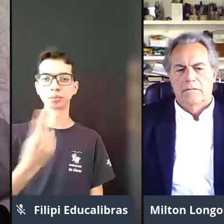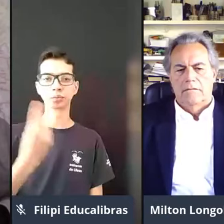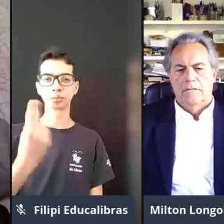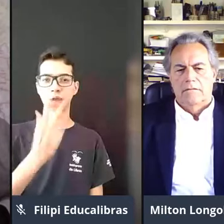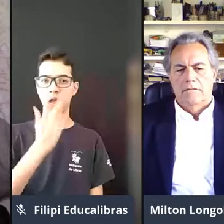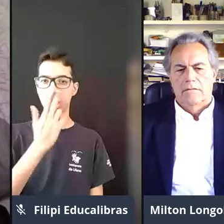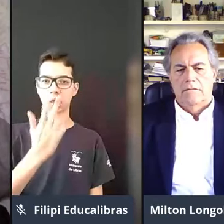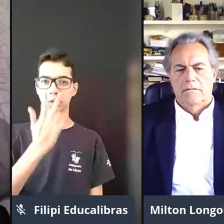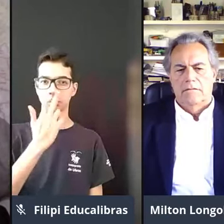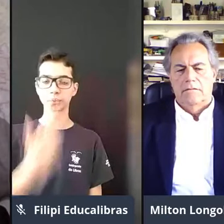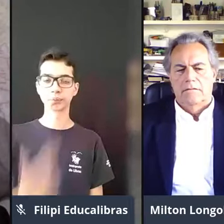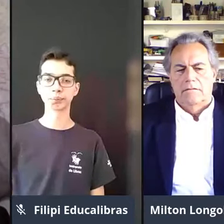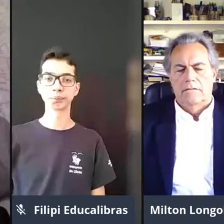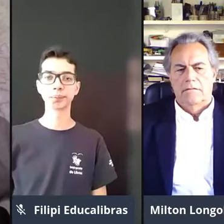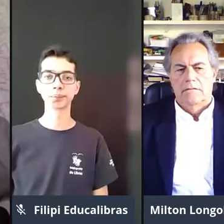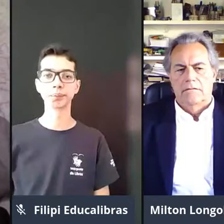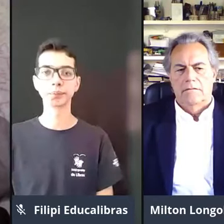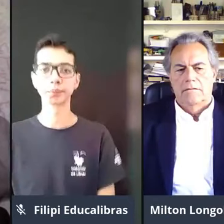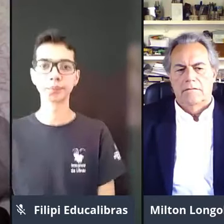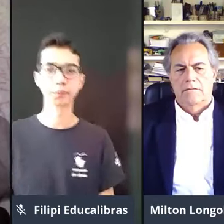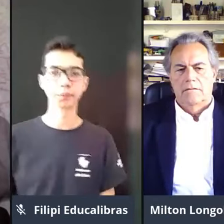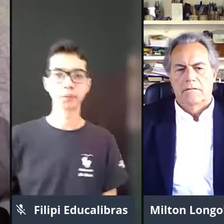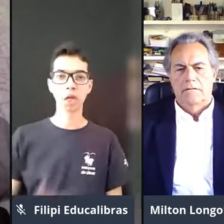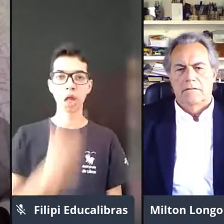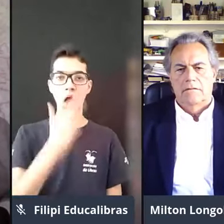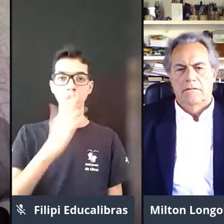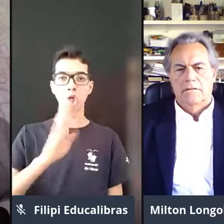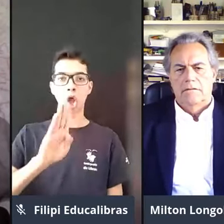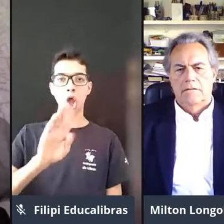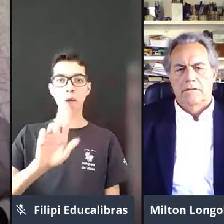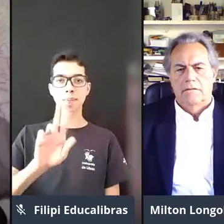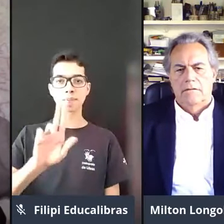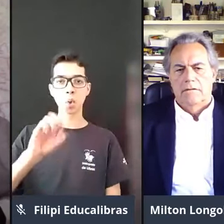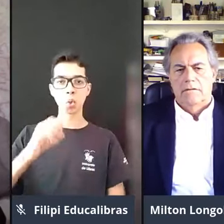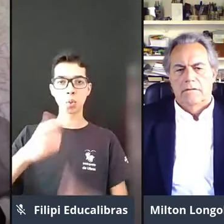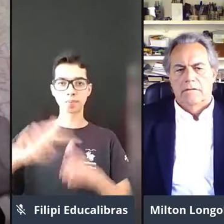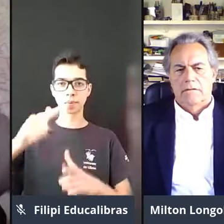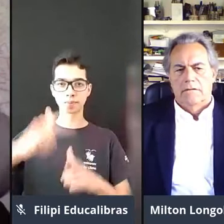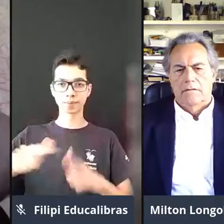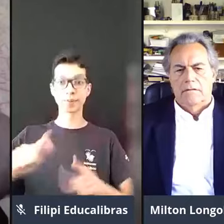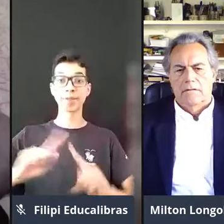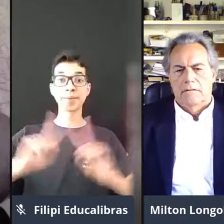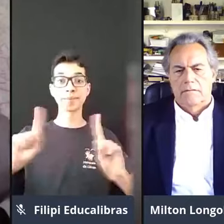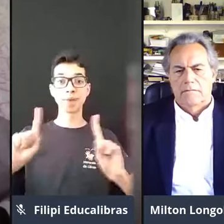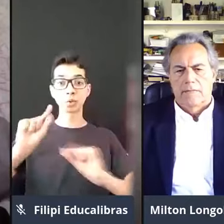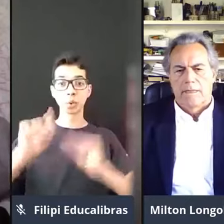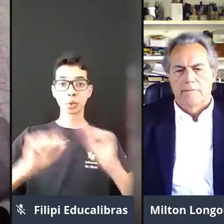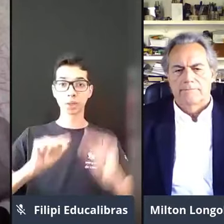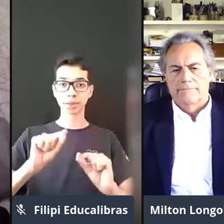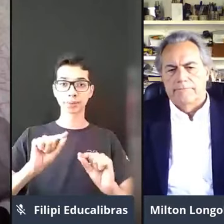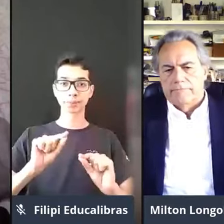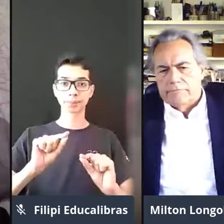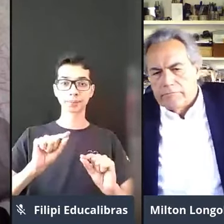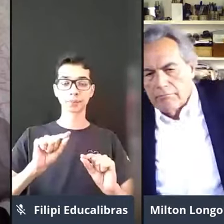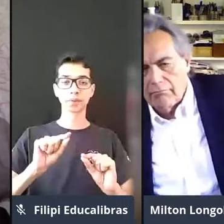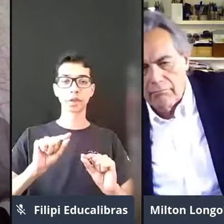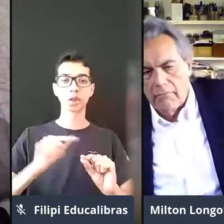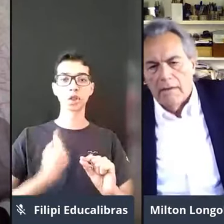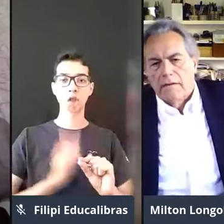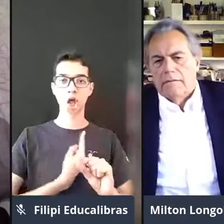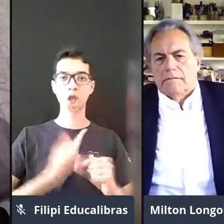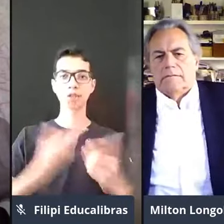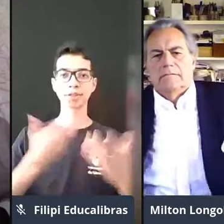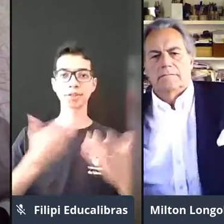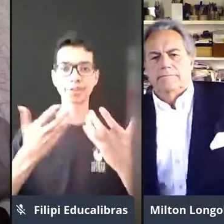Foi o Bruno que deu algum pau. Mas é isso. A ideia é comemorar, celebrar os 15 anos